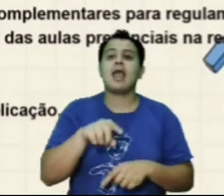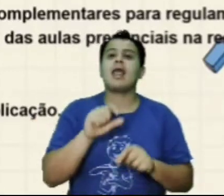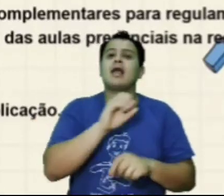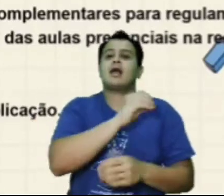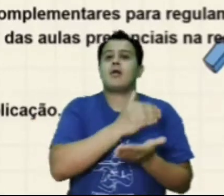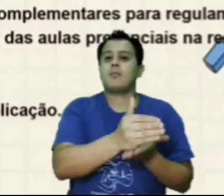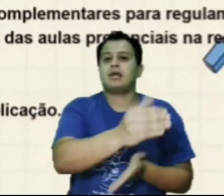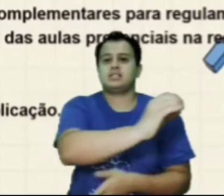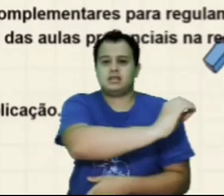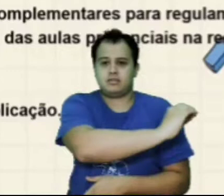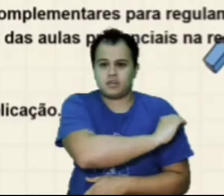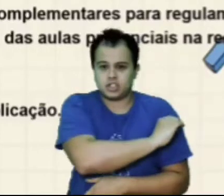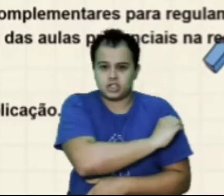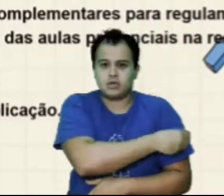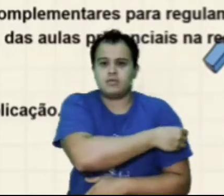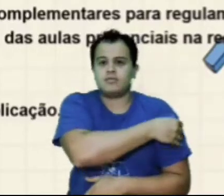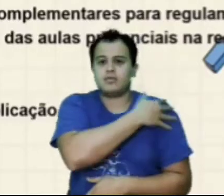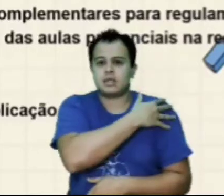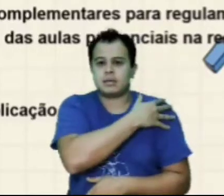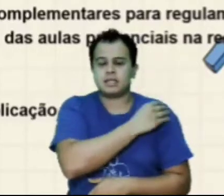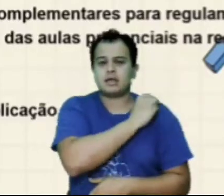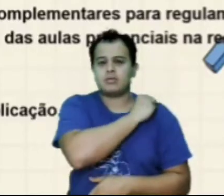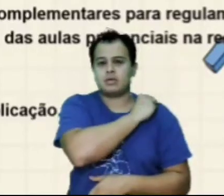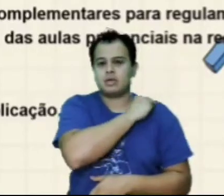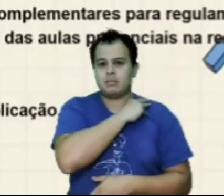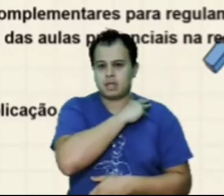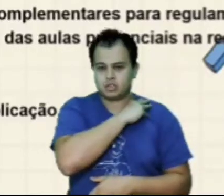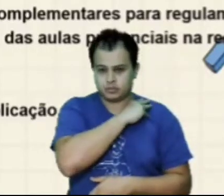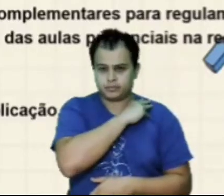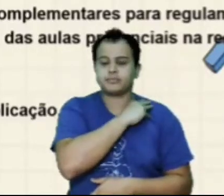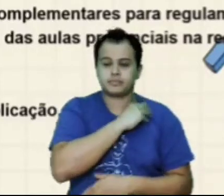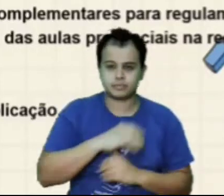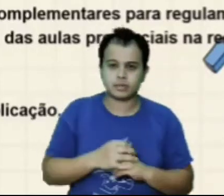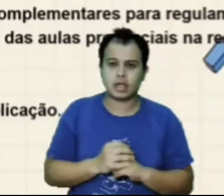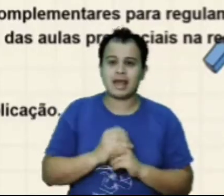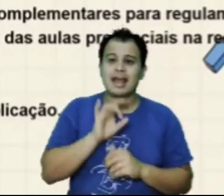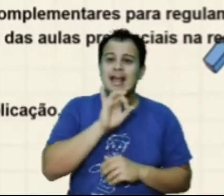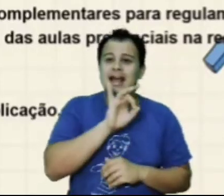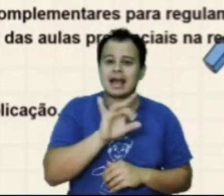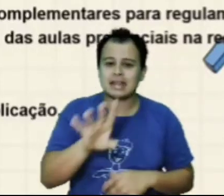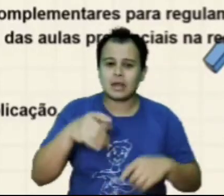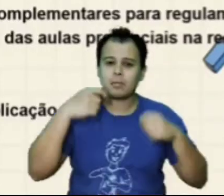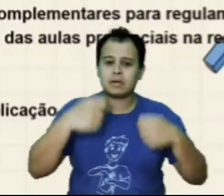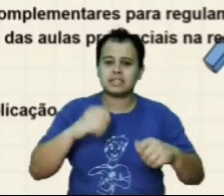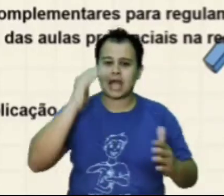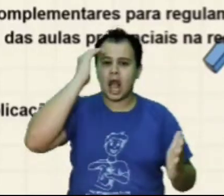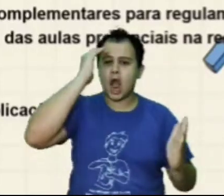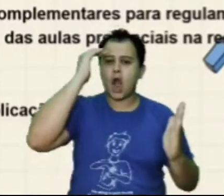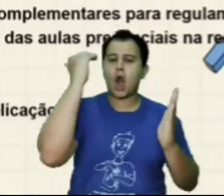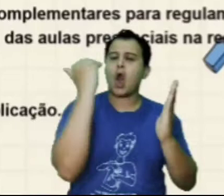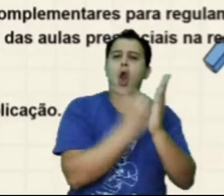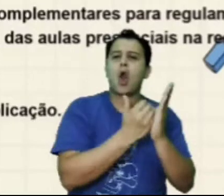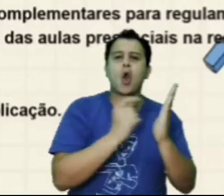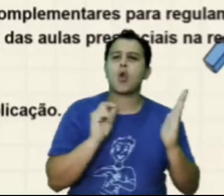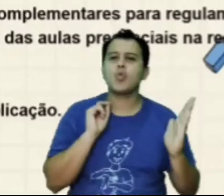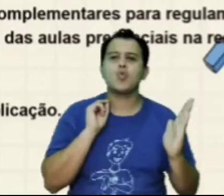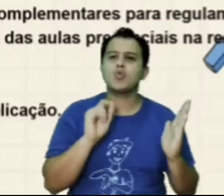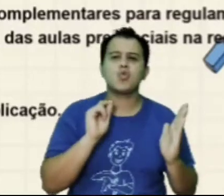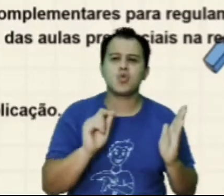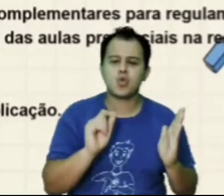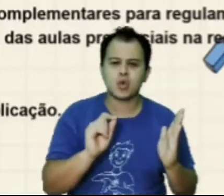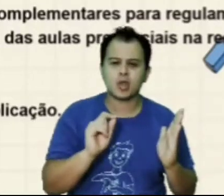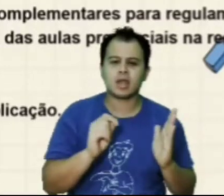médio. As instituições de ensino deverão obedecer aos seguintes critérios. Para os ensinos